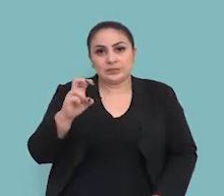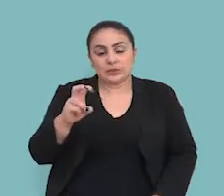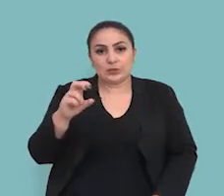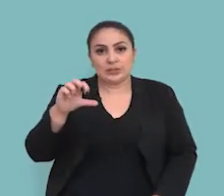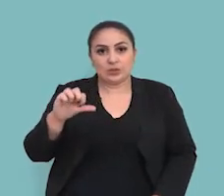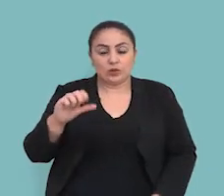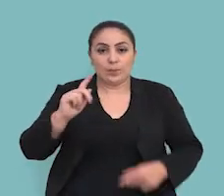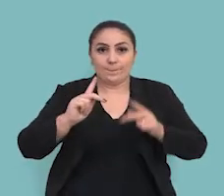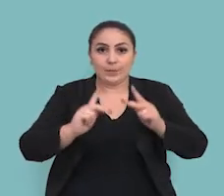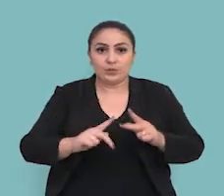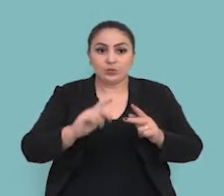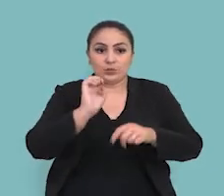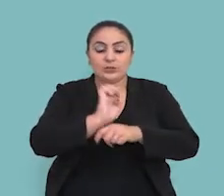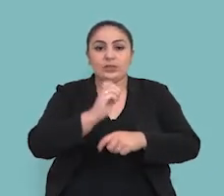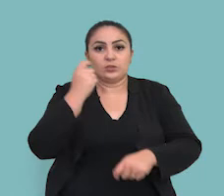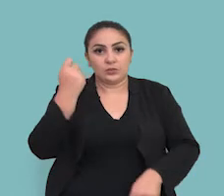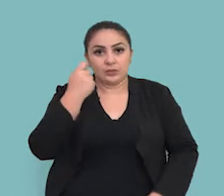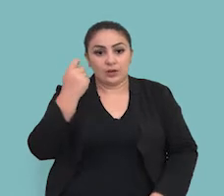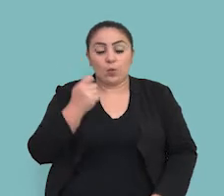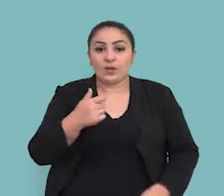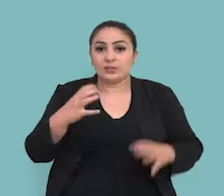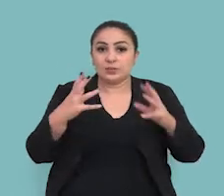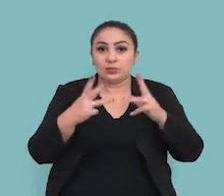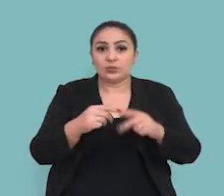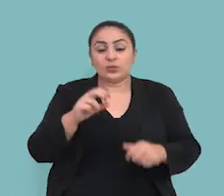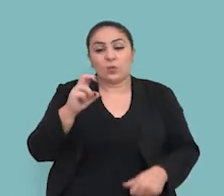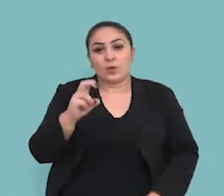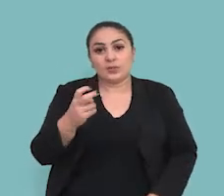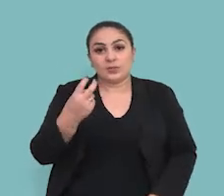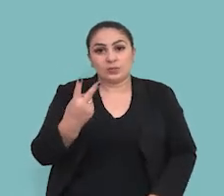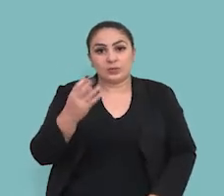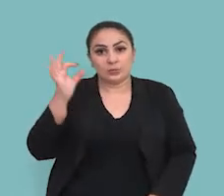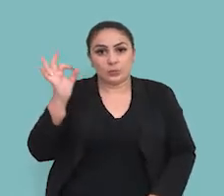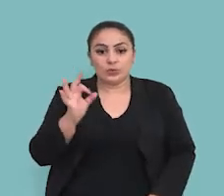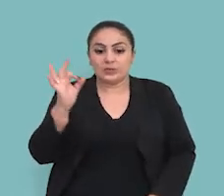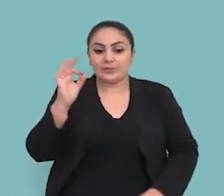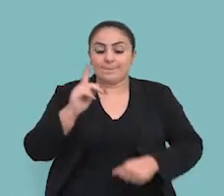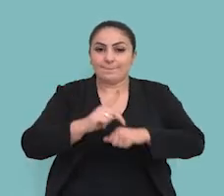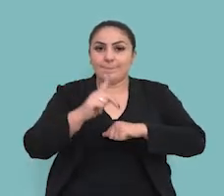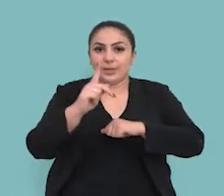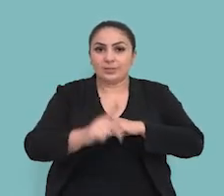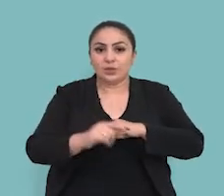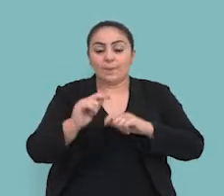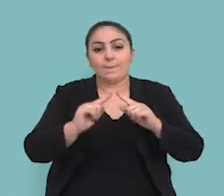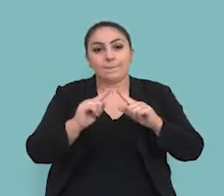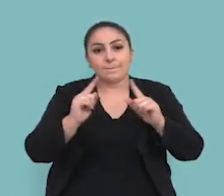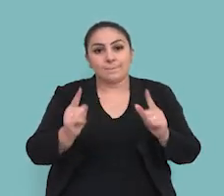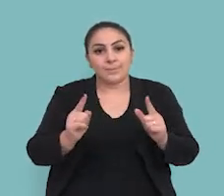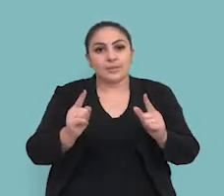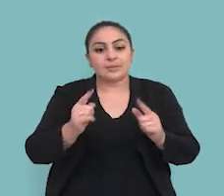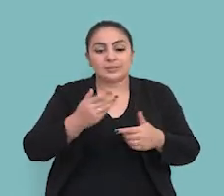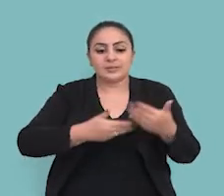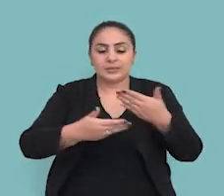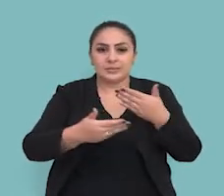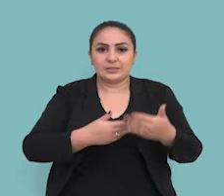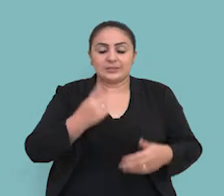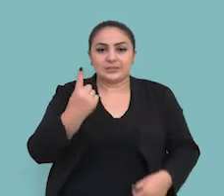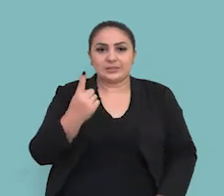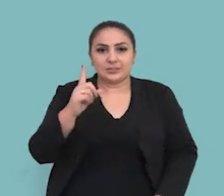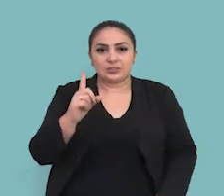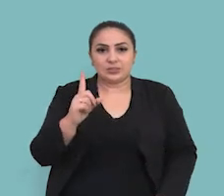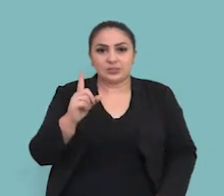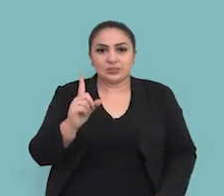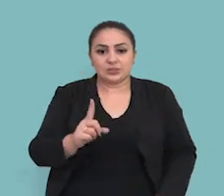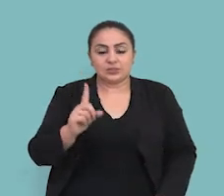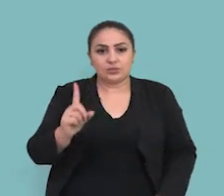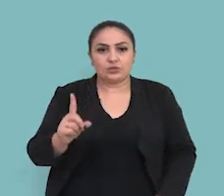1.359 pessoas no estado do Rio Grande do Sul, a maioria, 42% de Passo Fundo, mas